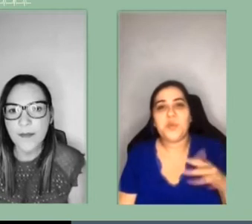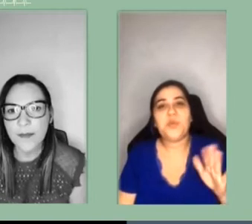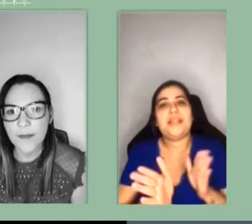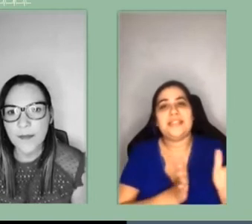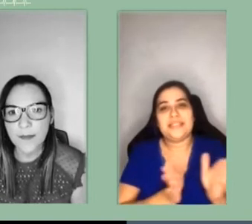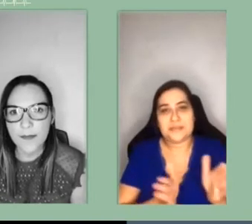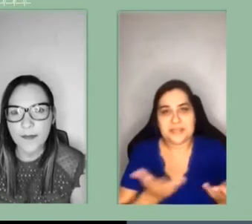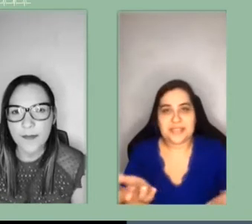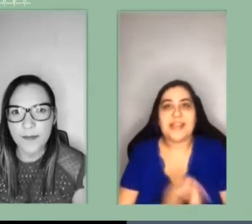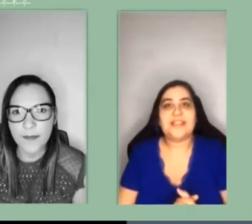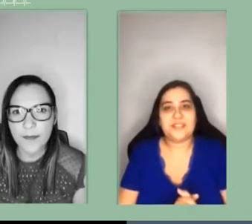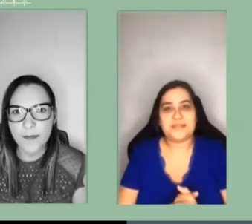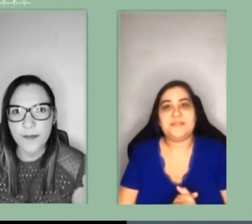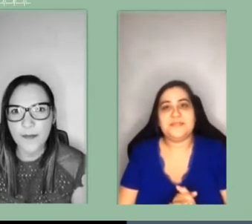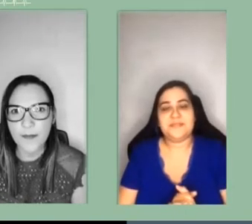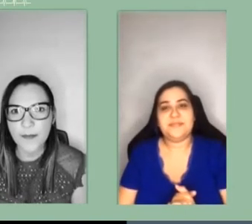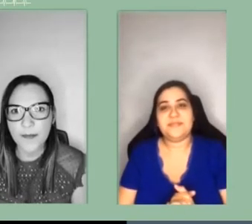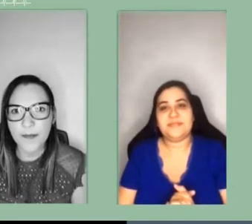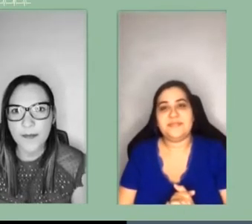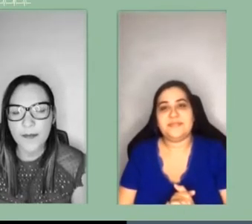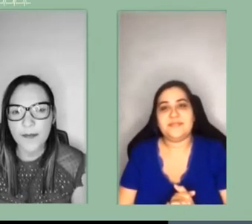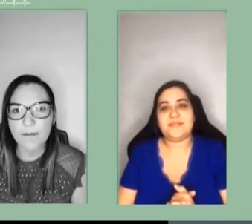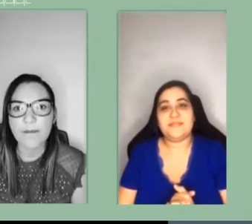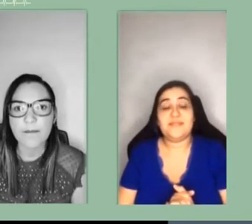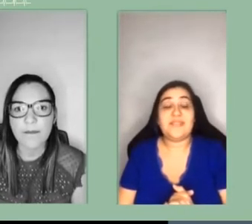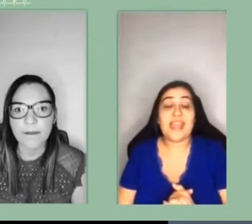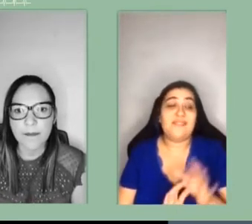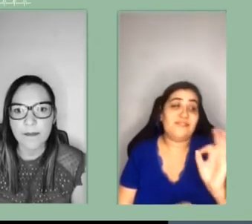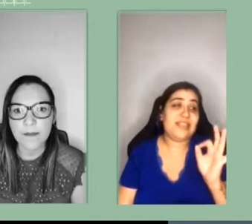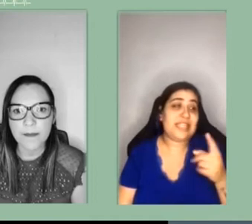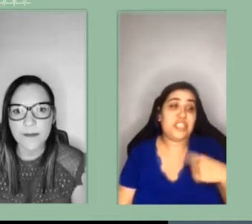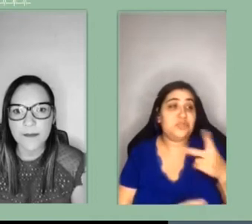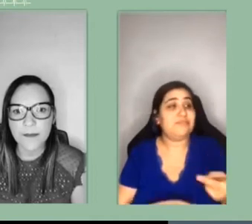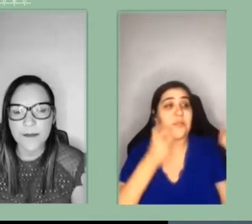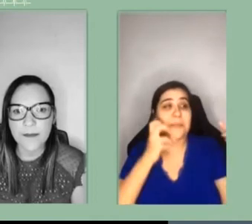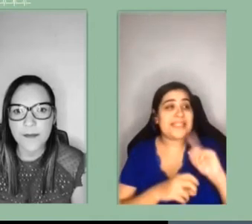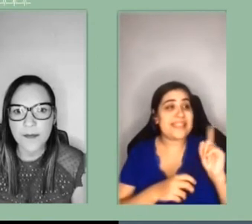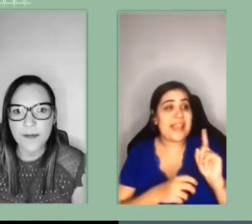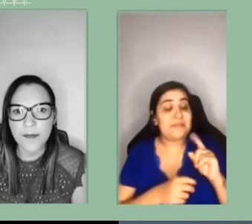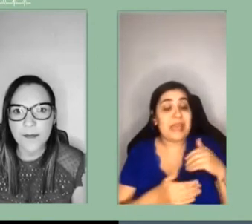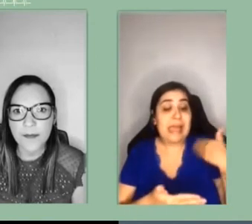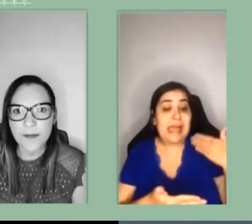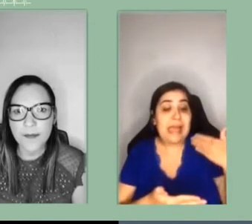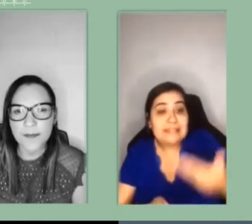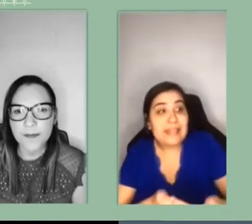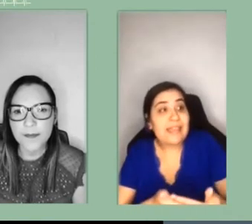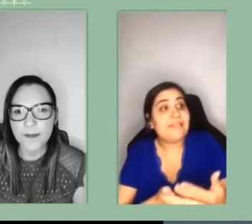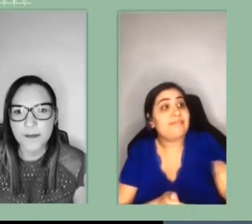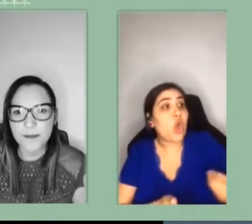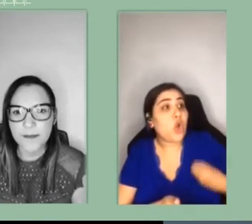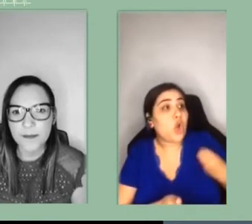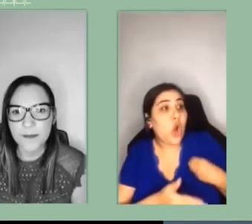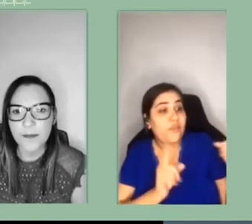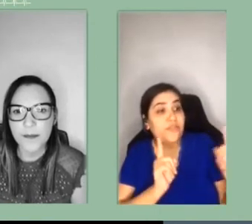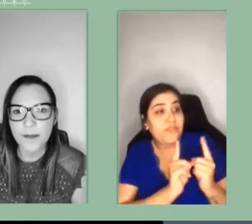realmente, a gente não se dá conta até a gente conviver com alguém que realmente precise ou se a